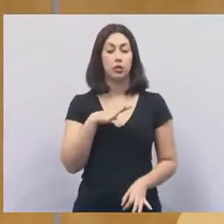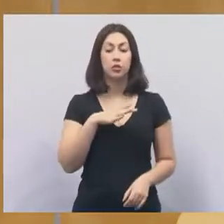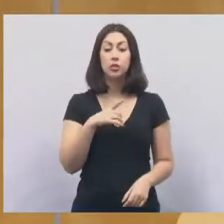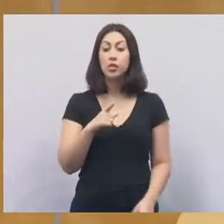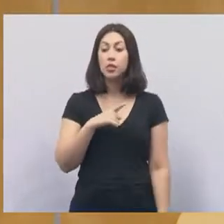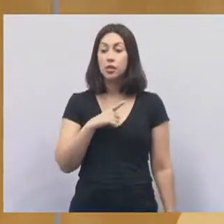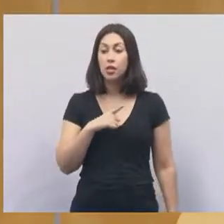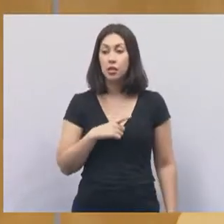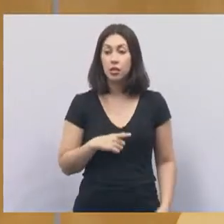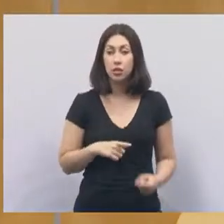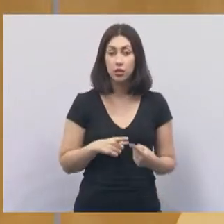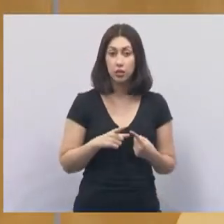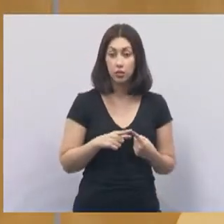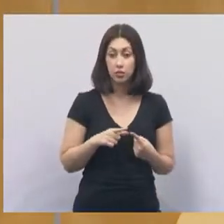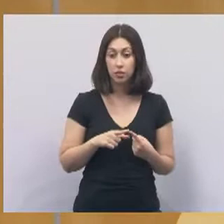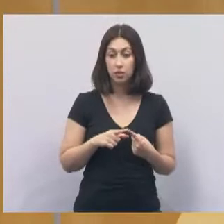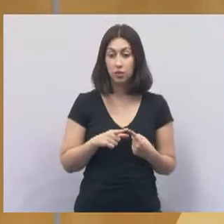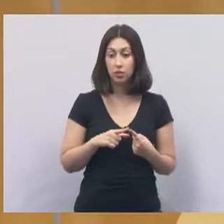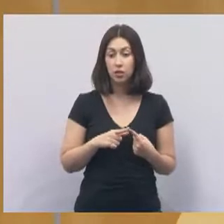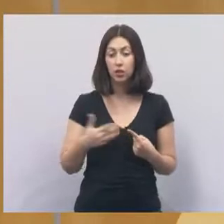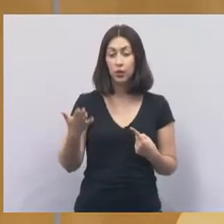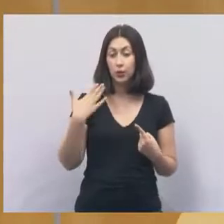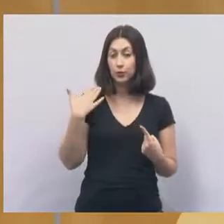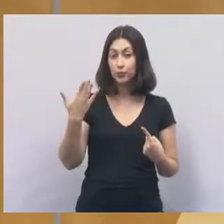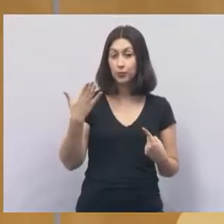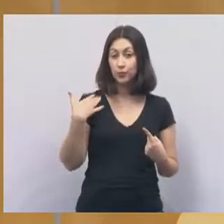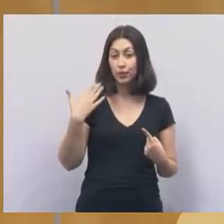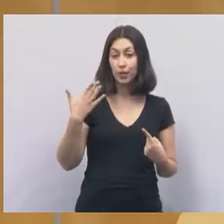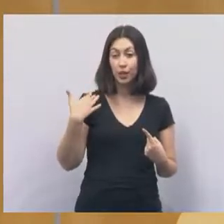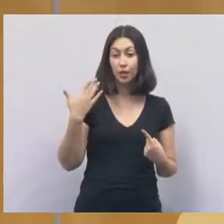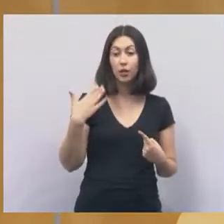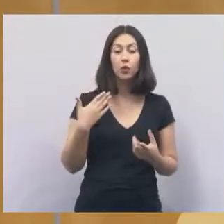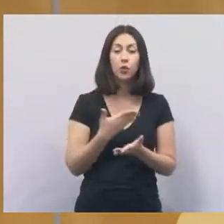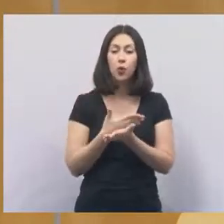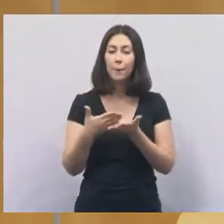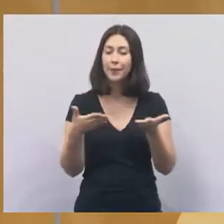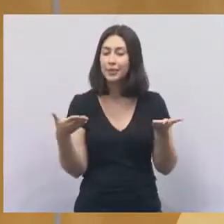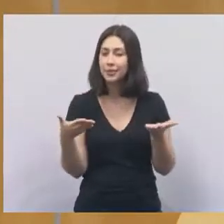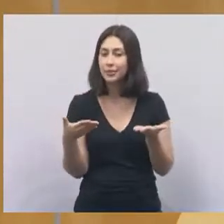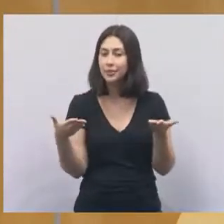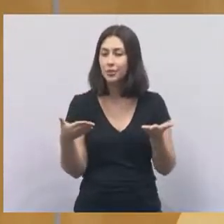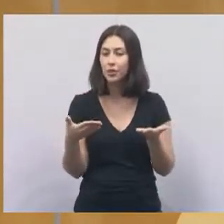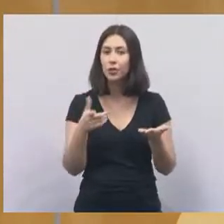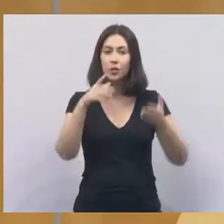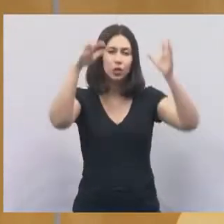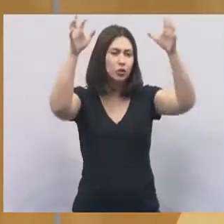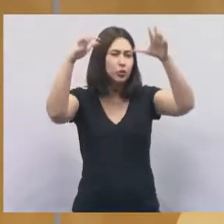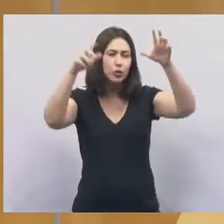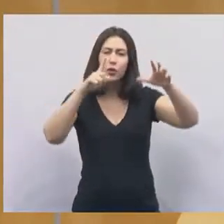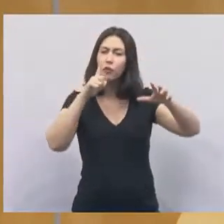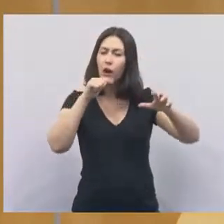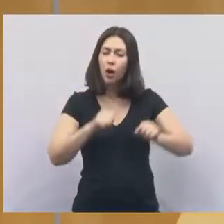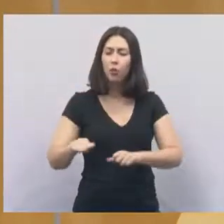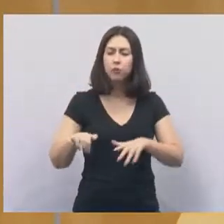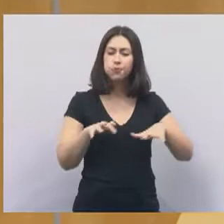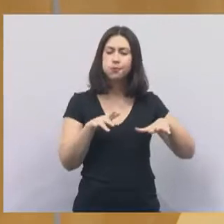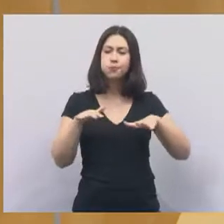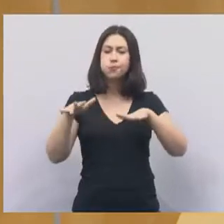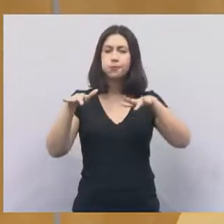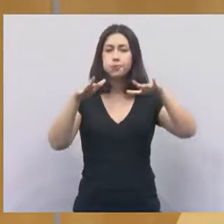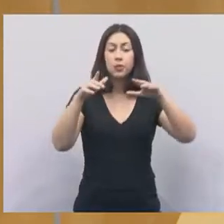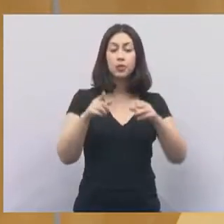a operação verão que agora a gente vai enfrentar né com alagamentos e enchentes nós temos